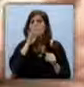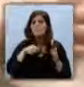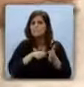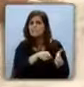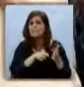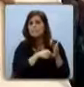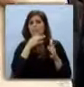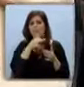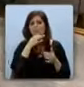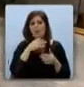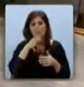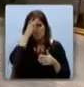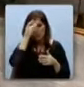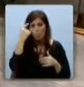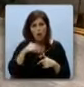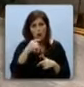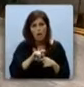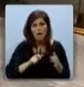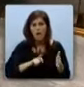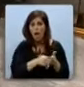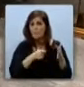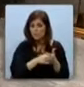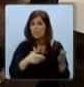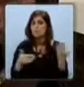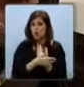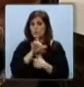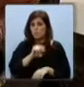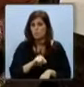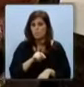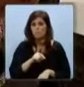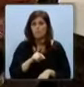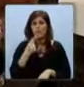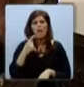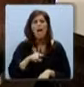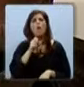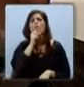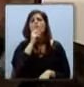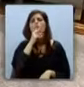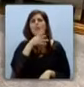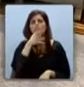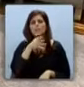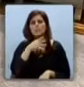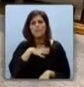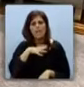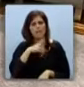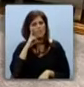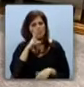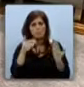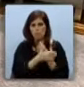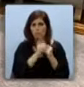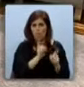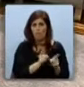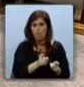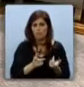quando ainda estava em trauma e ameaçado até de morte há um avô que diz que eu quer ver morto Claro está que não